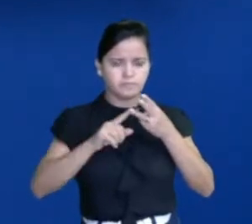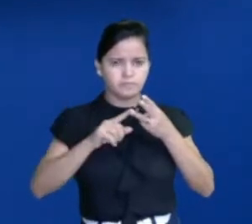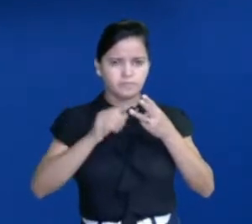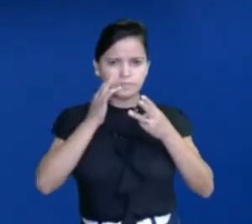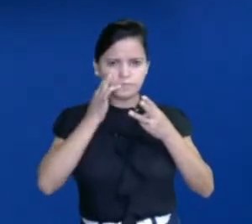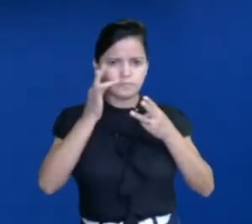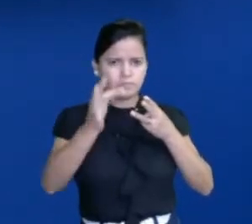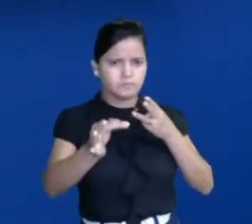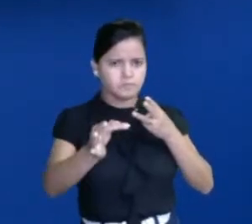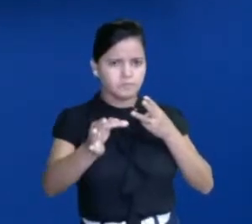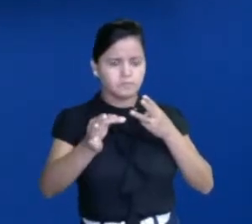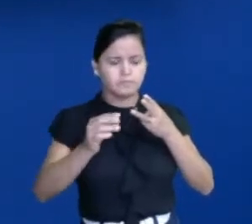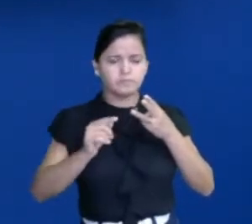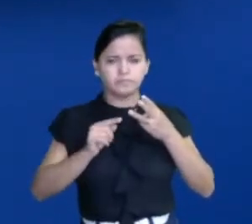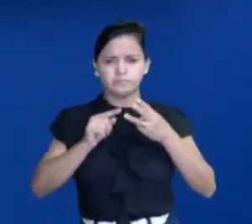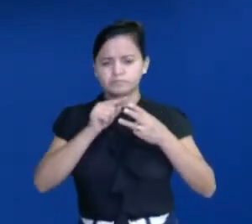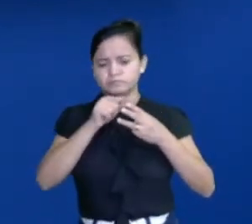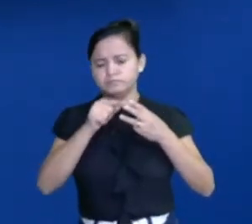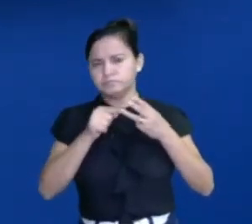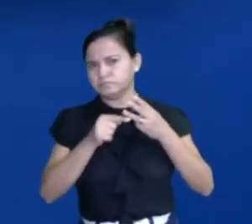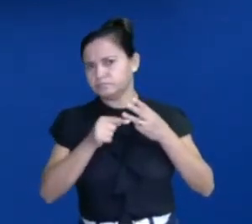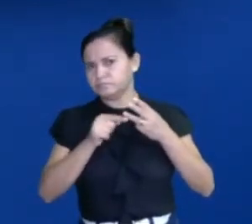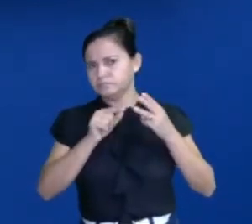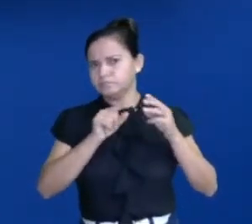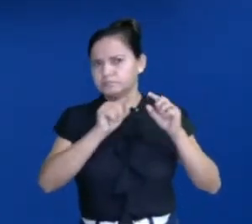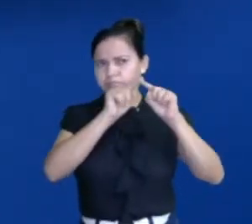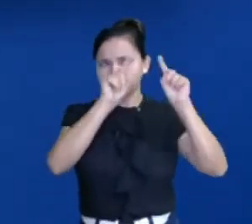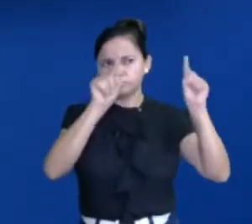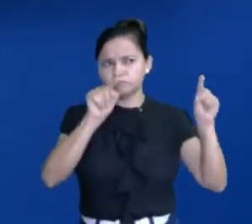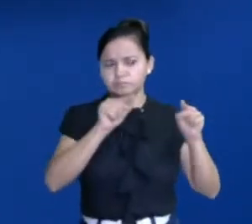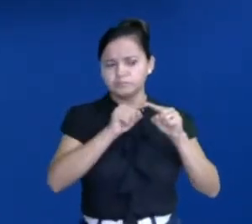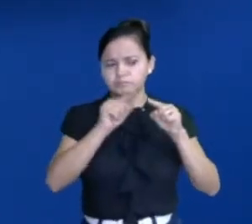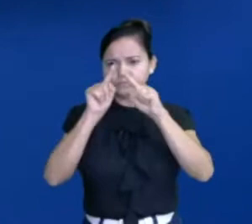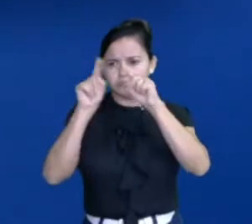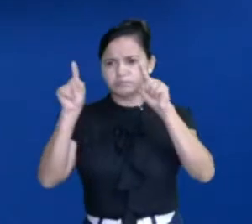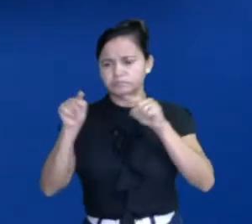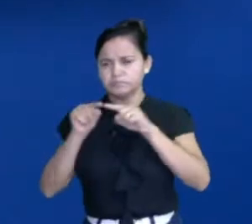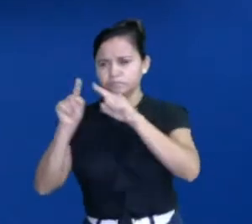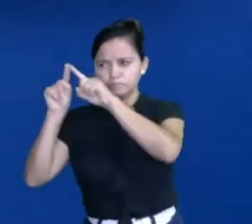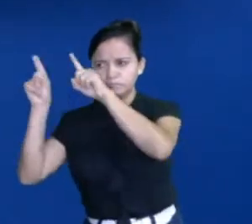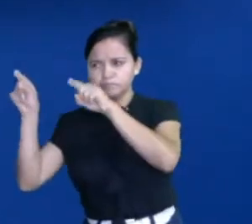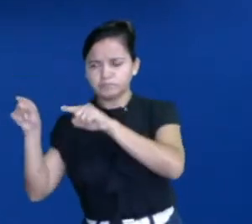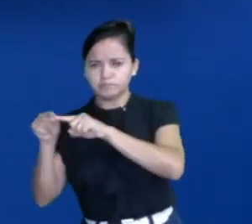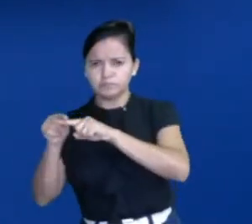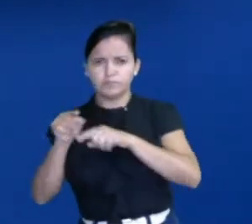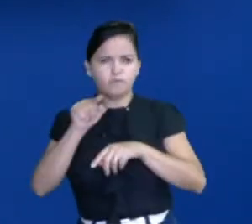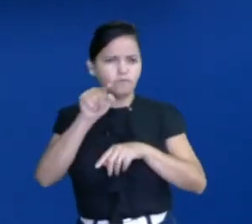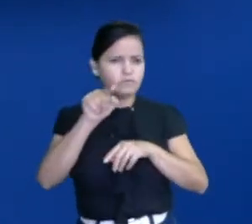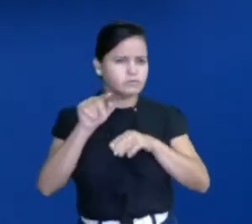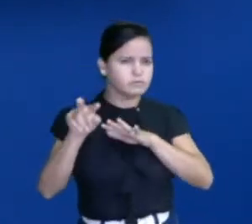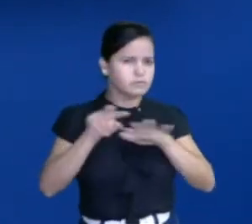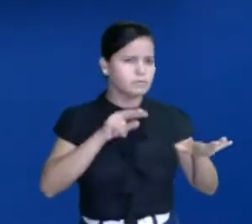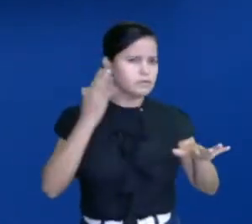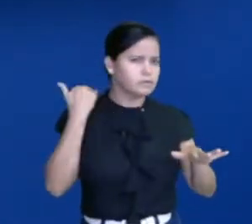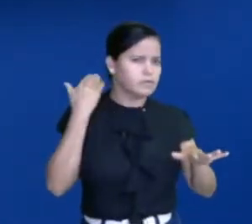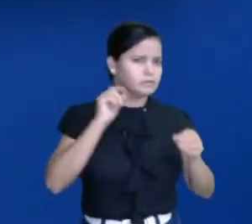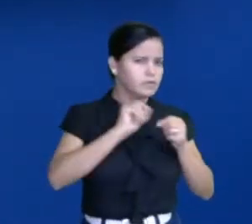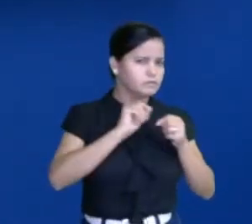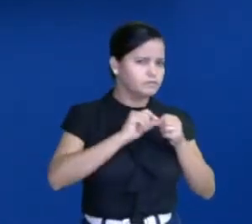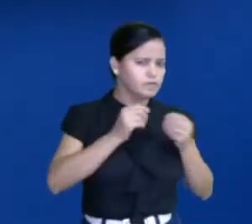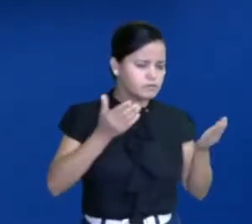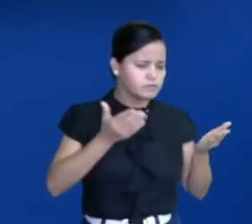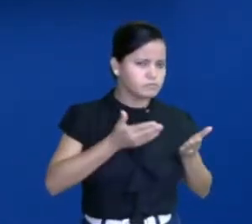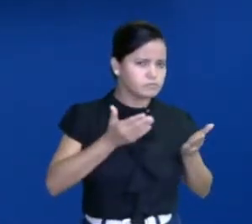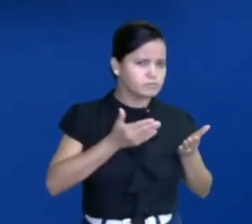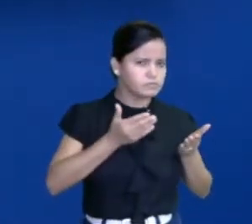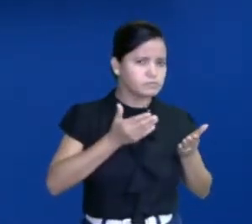Nesses três quadradinhos, vocês iam colocar o que fizeram na semana passada. Aí vocês colocavam lá o que vocês estão